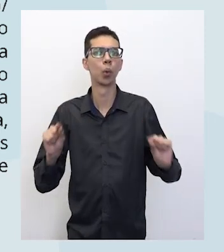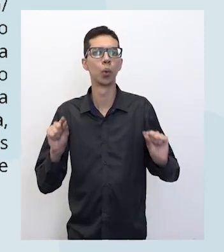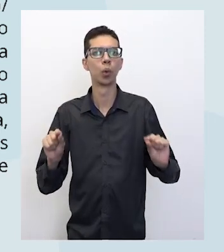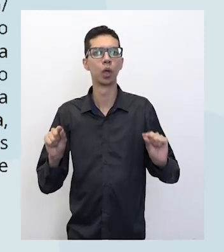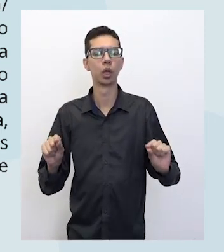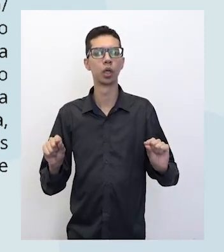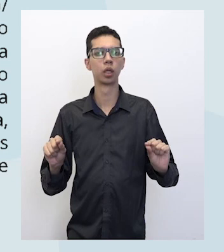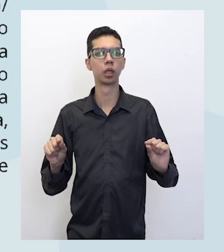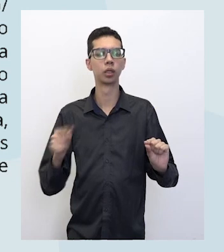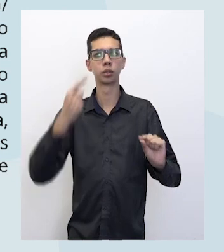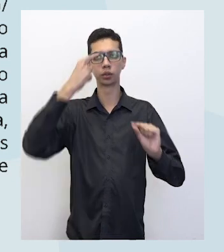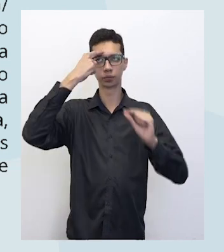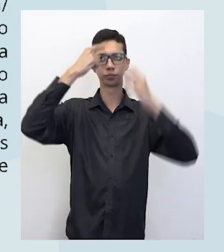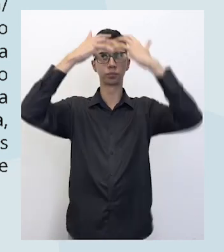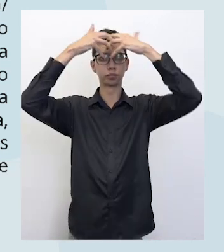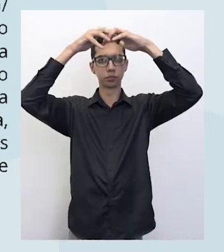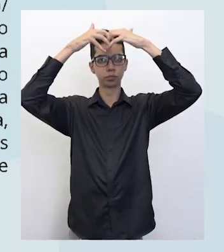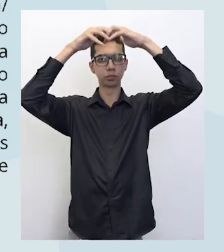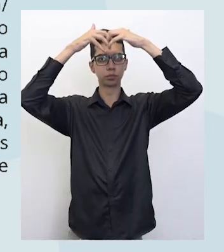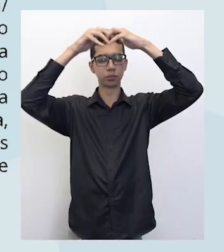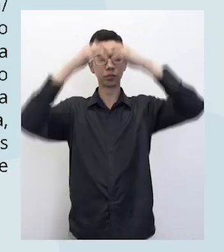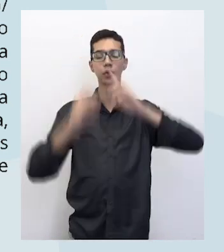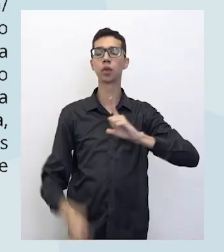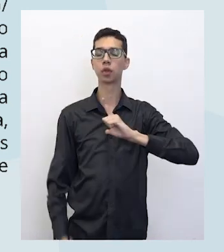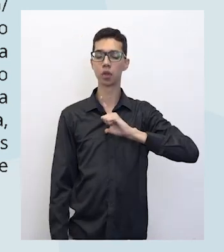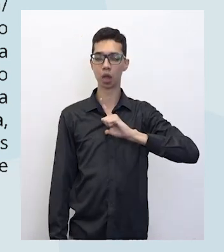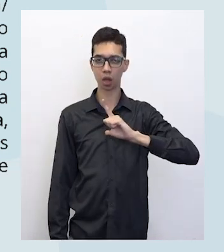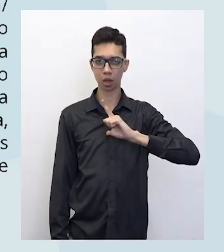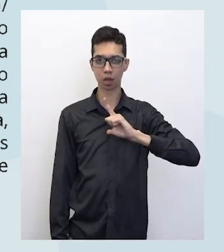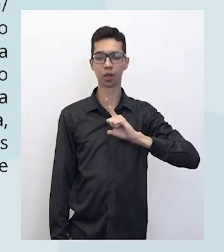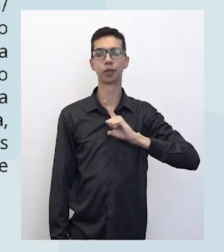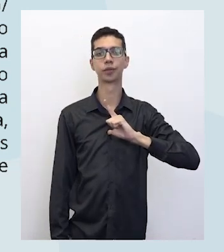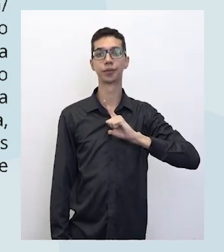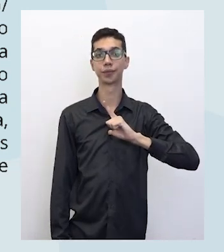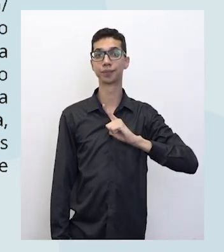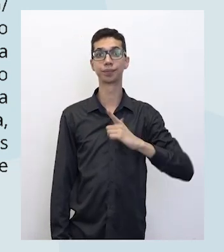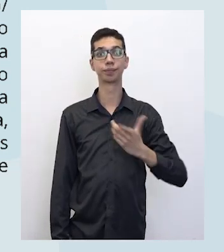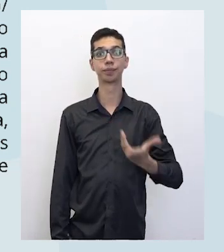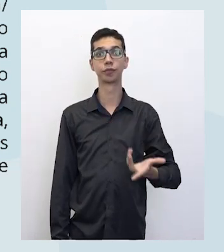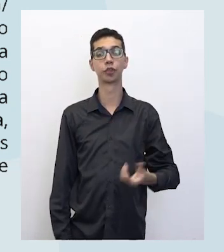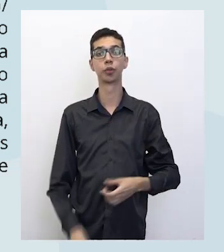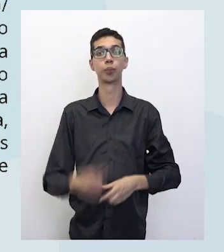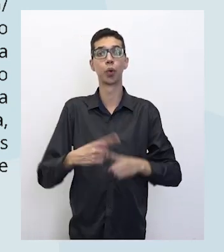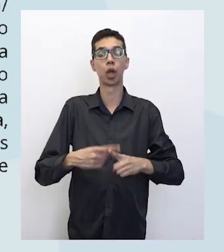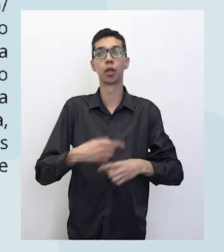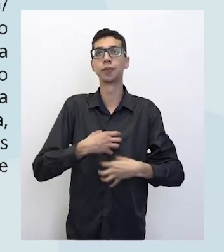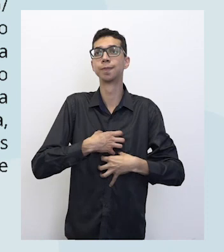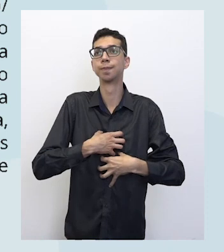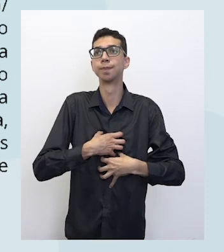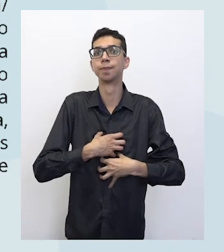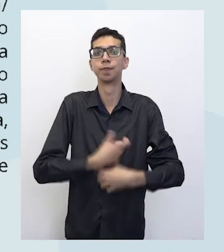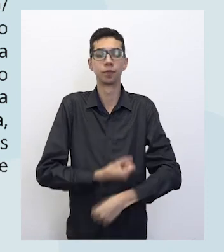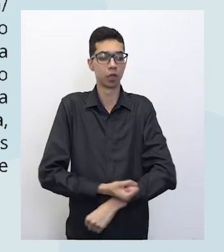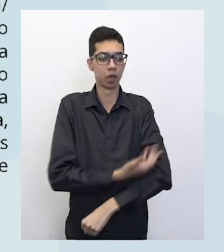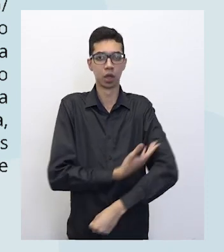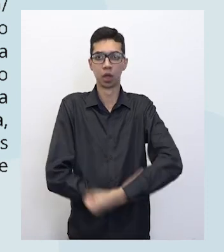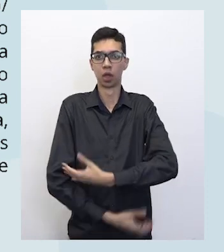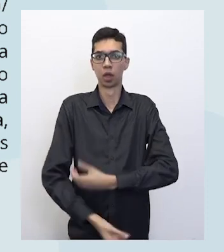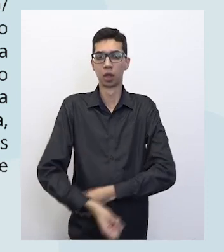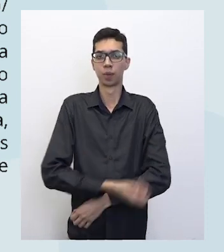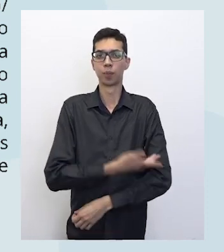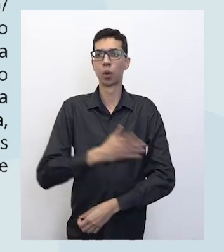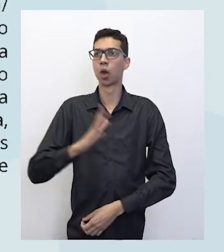essa reflexão de pensar nisso. Simplesmente elas se deixam levar ali pelos sentimentos, pelas emoções, por tudo que